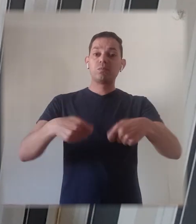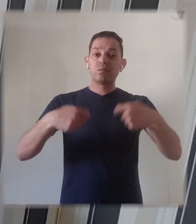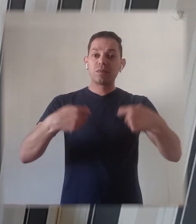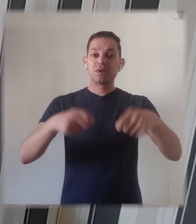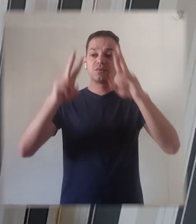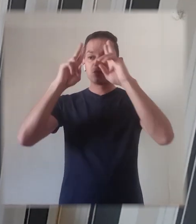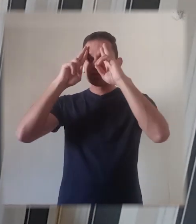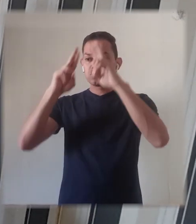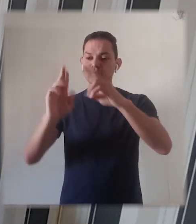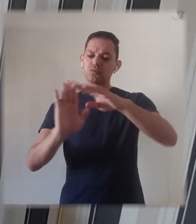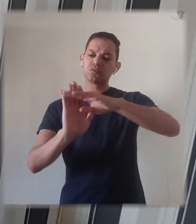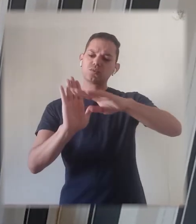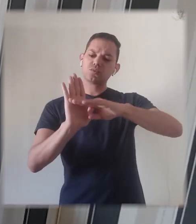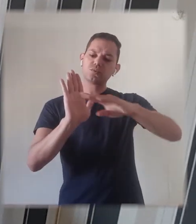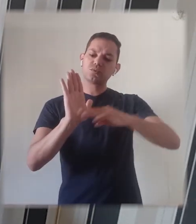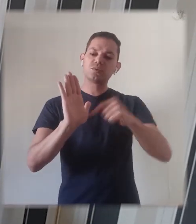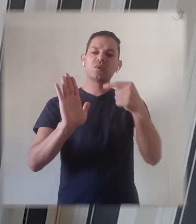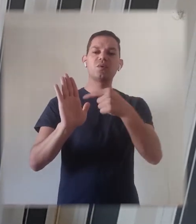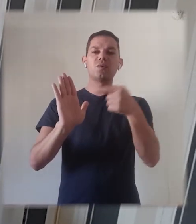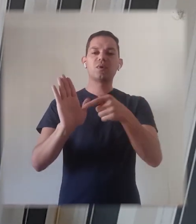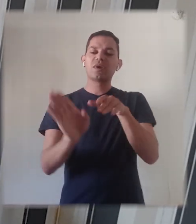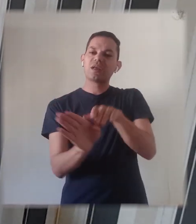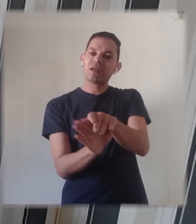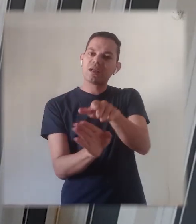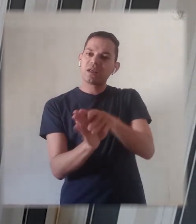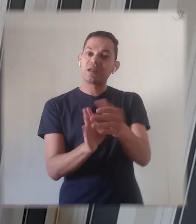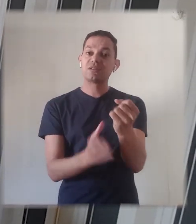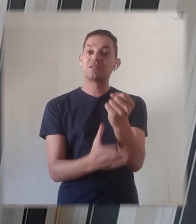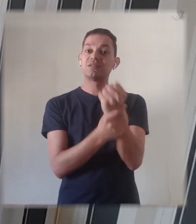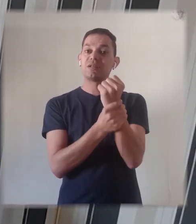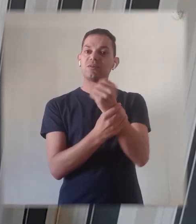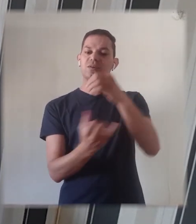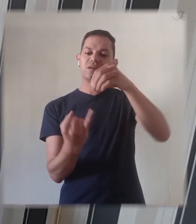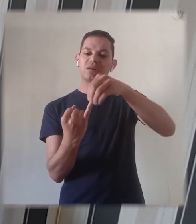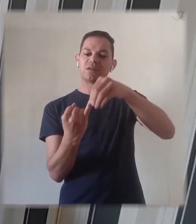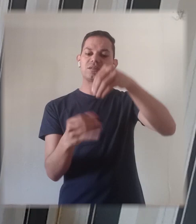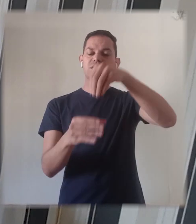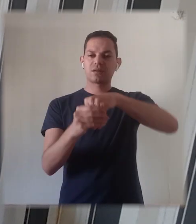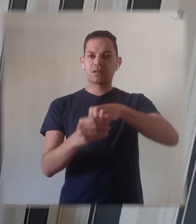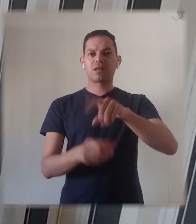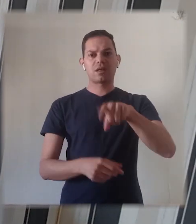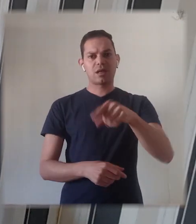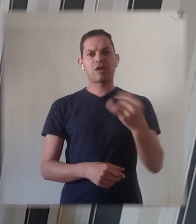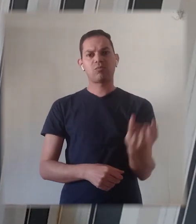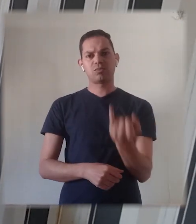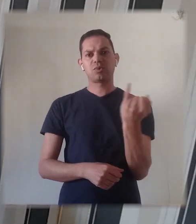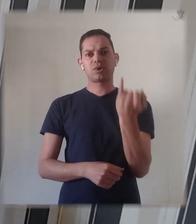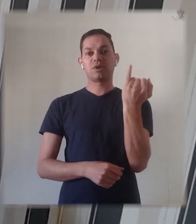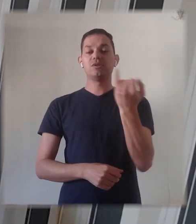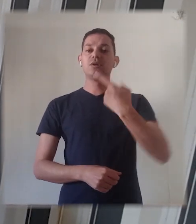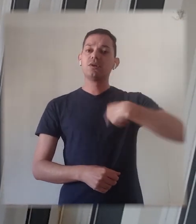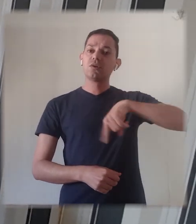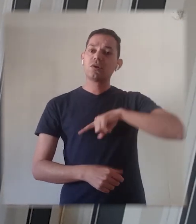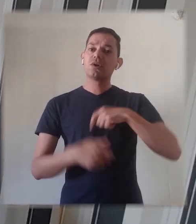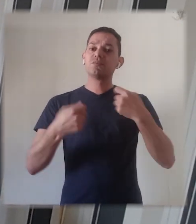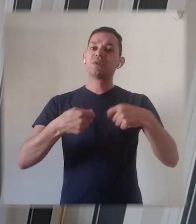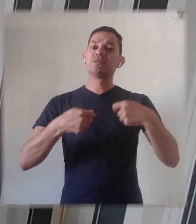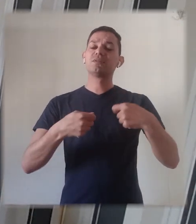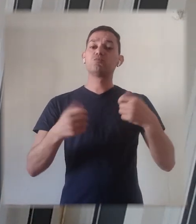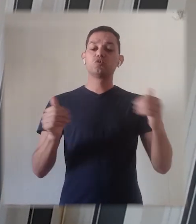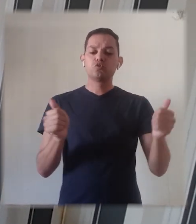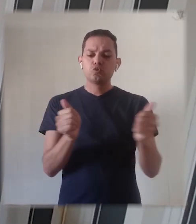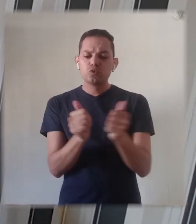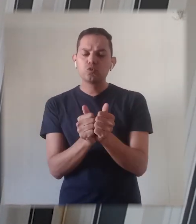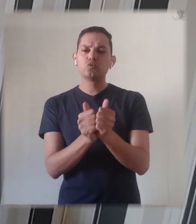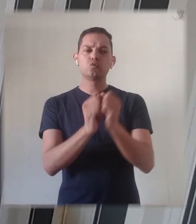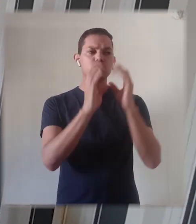pactuação ela vai precisar considerar os protocolos de biossegurança, tá? Que a instituição vai adotar. Então isso é um ponto importante. A gente